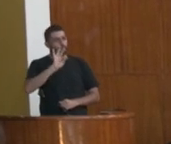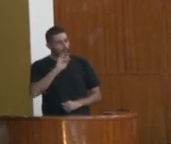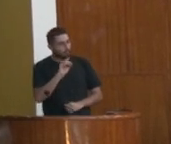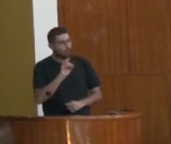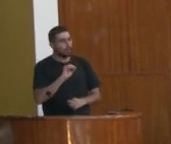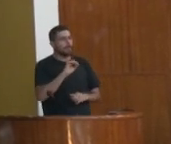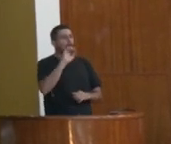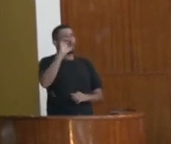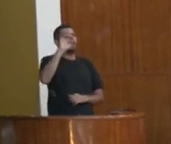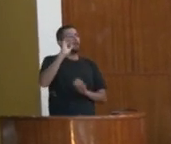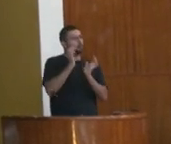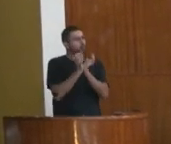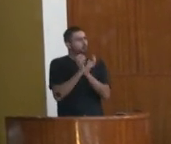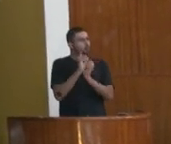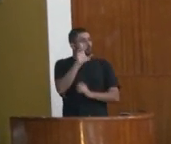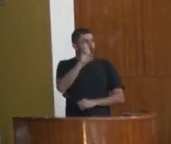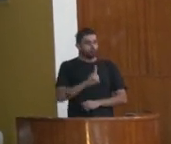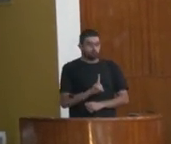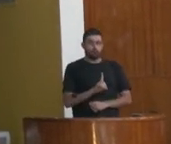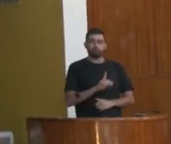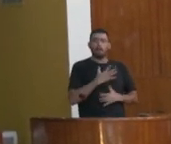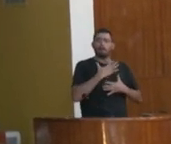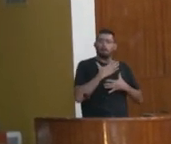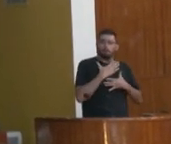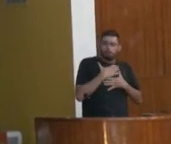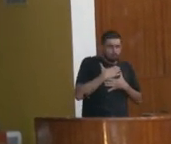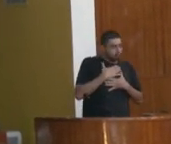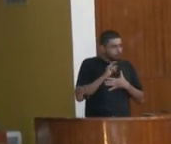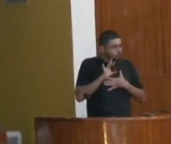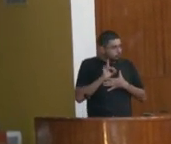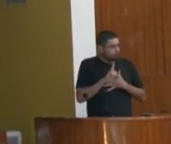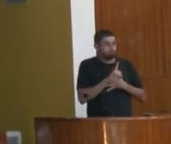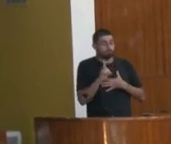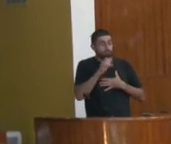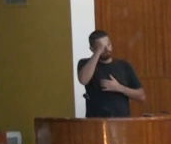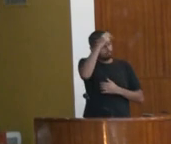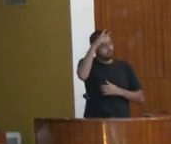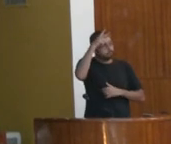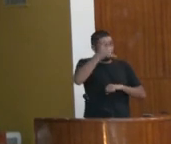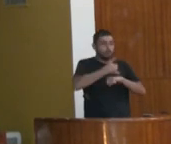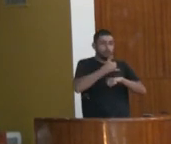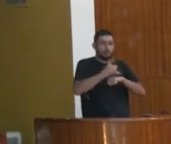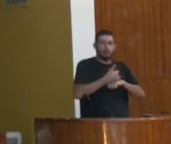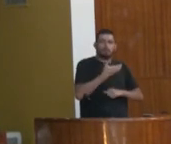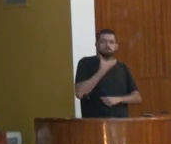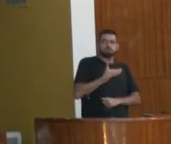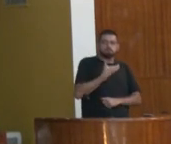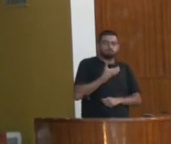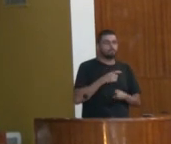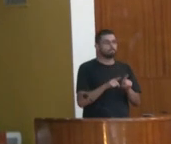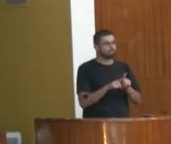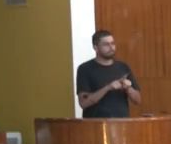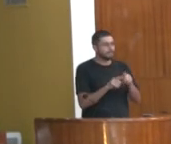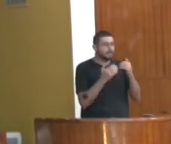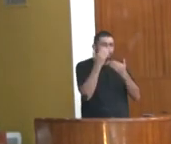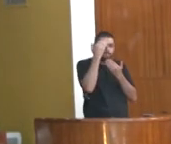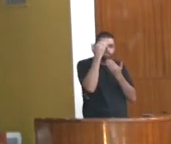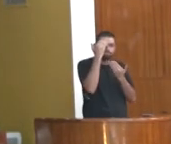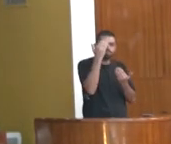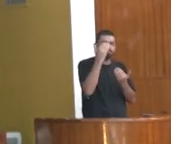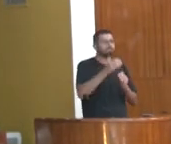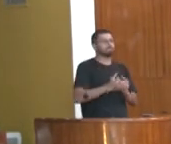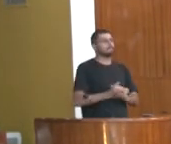Royal o agradecimento, não só meu, como da Prefeitura de Volta Redonda, do prefeito Neto, por